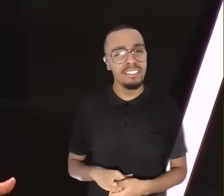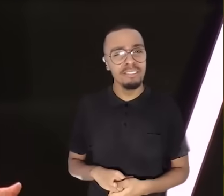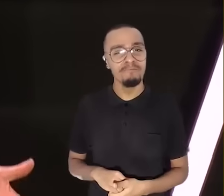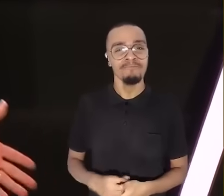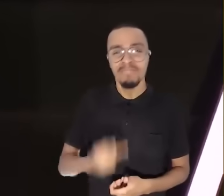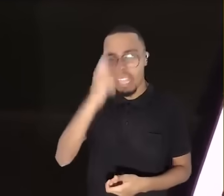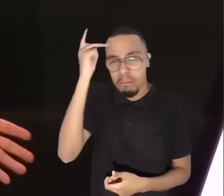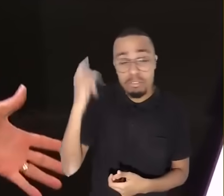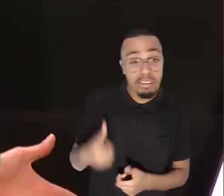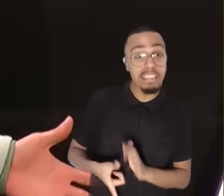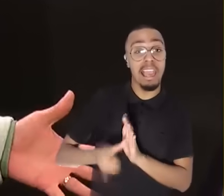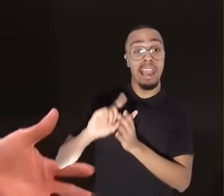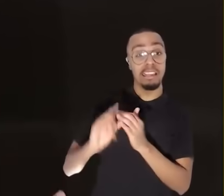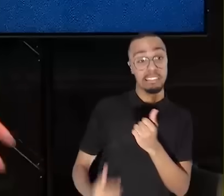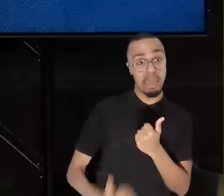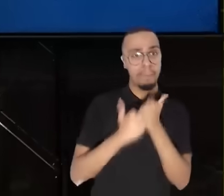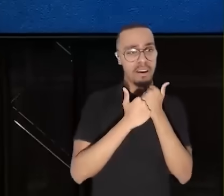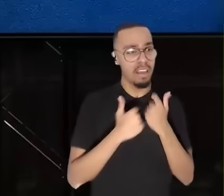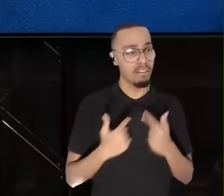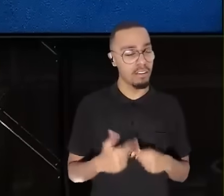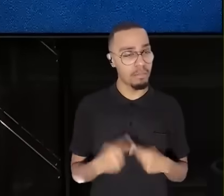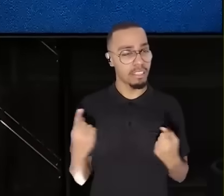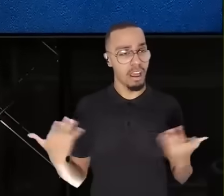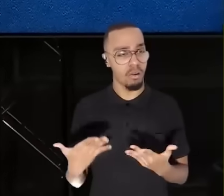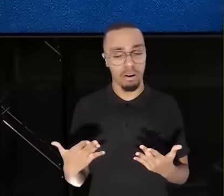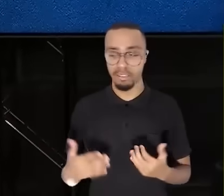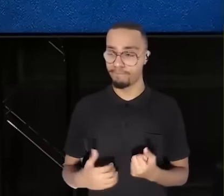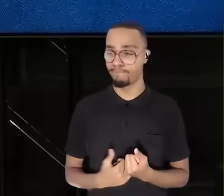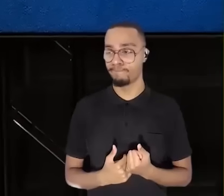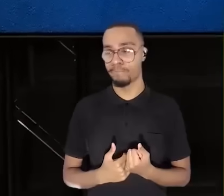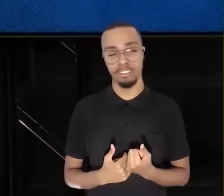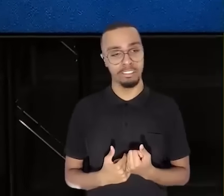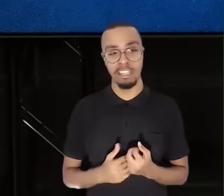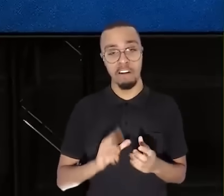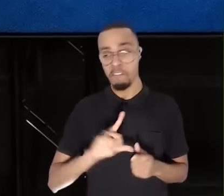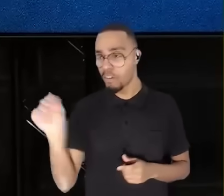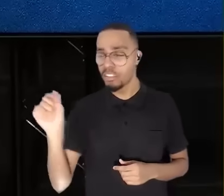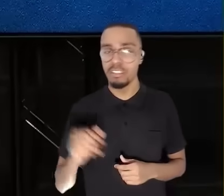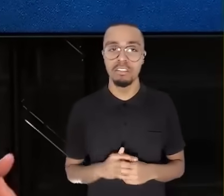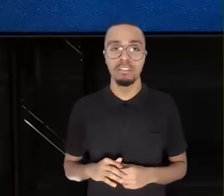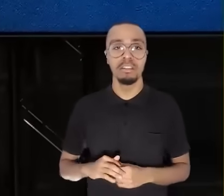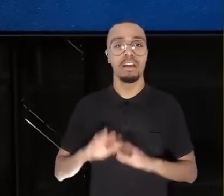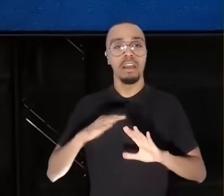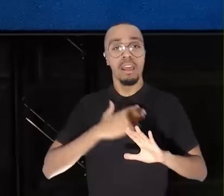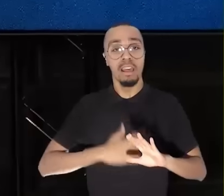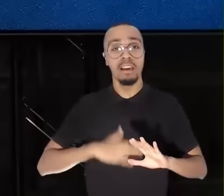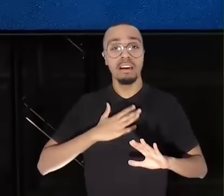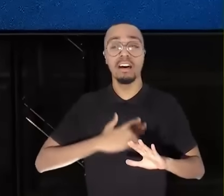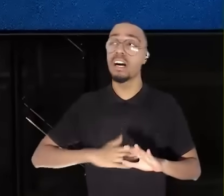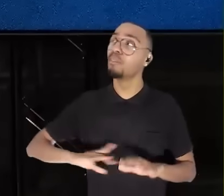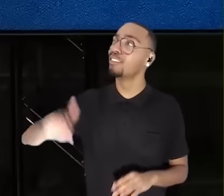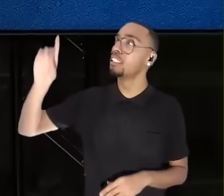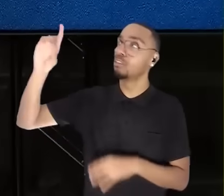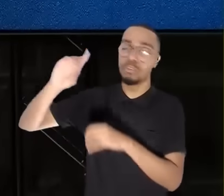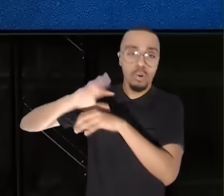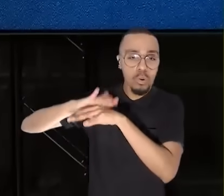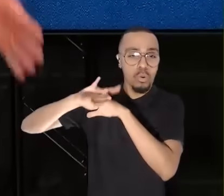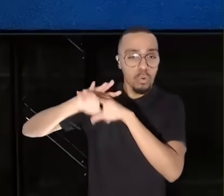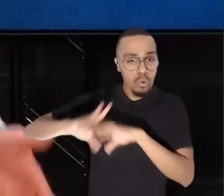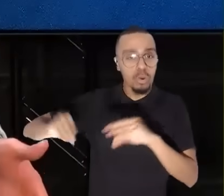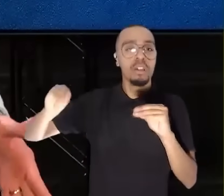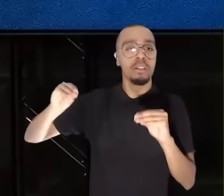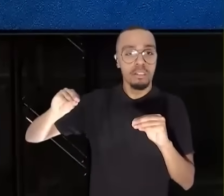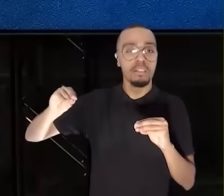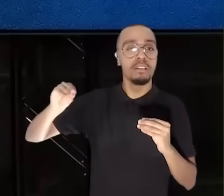mãos e dizem: olha, agora é só Deus. Mas Deus está dizendo: eu não sou só o Deus da cura, apesar de curar. Eu não sou o Deus da